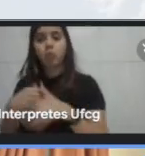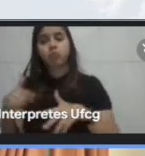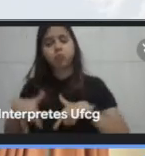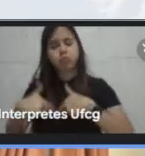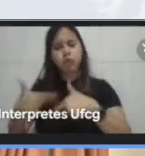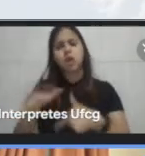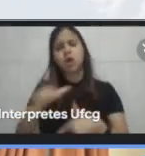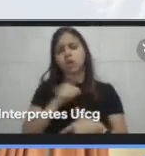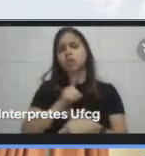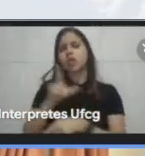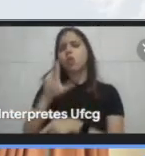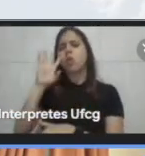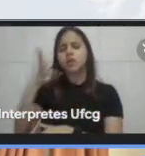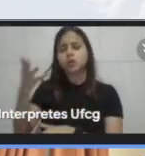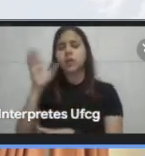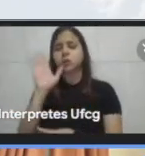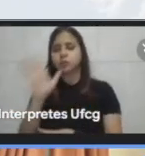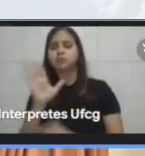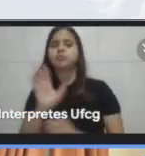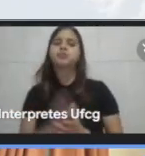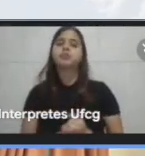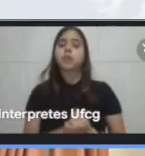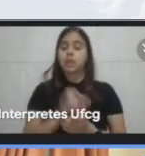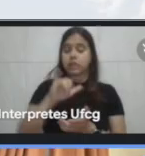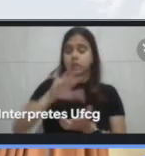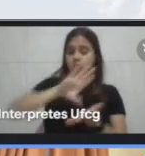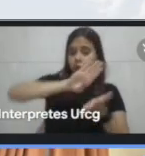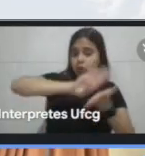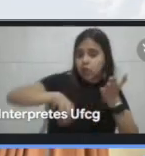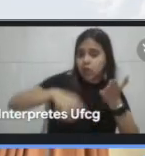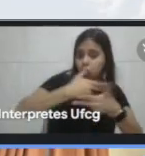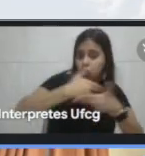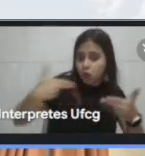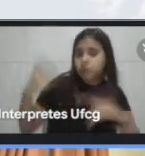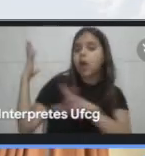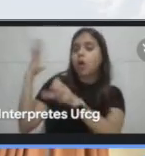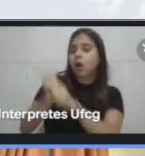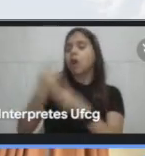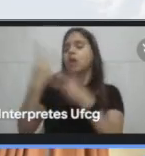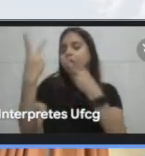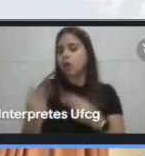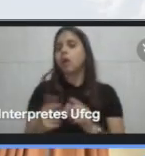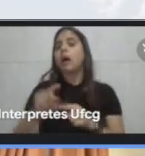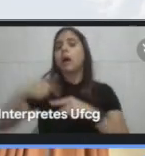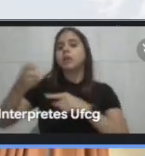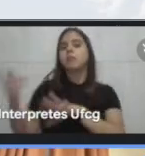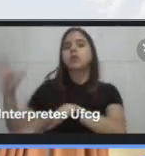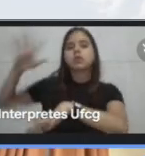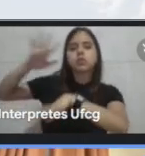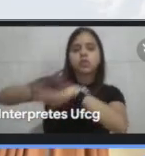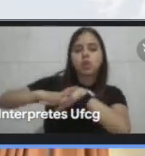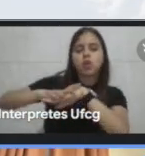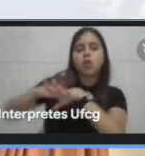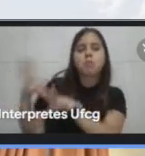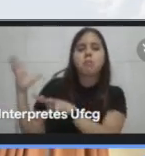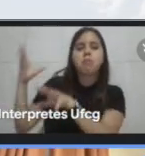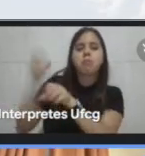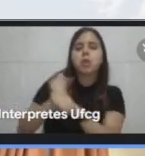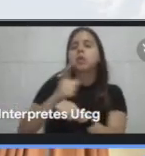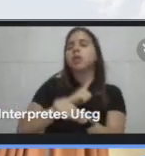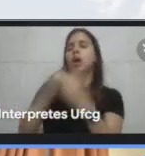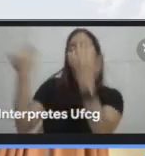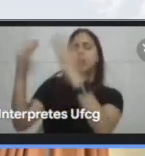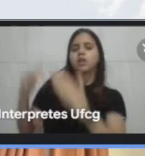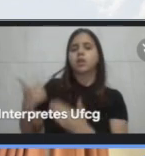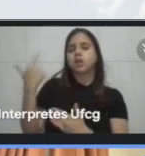área X. Quando eu removi uma variável, eu faço esse mesmo cálculo. Somado a isso, a gente fez outras análises, que foi a acurácia